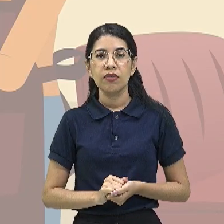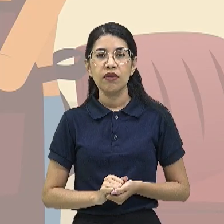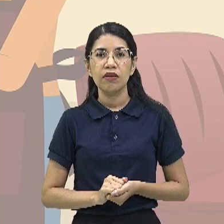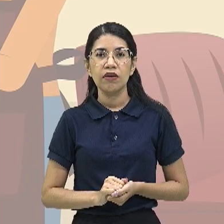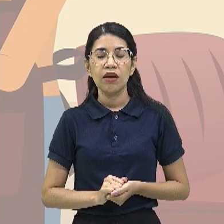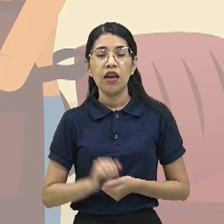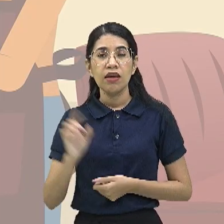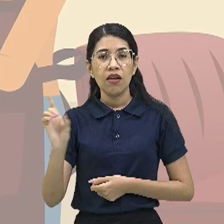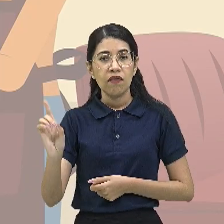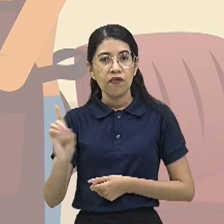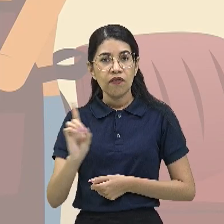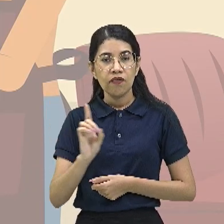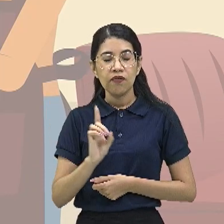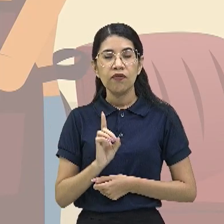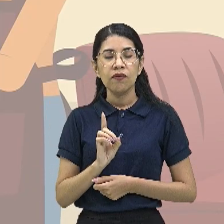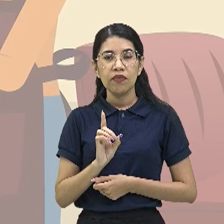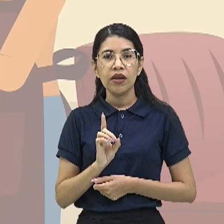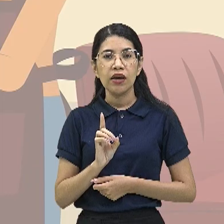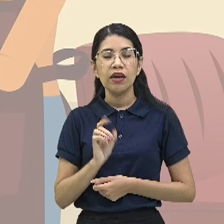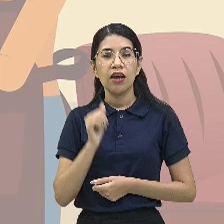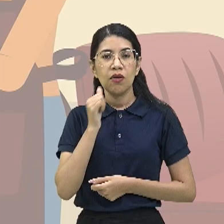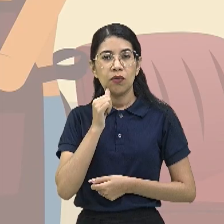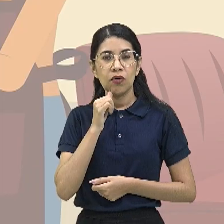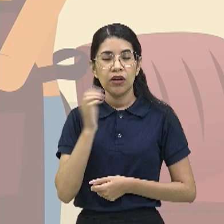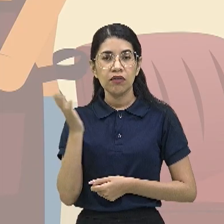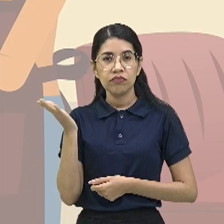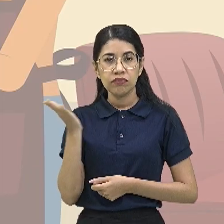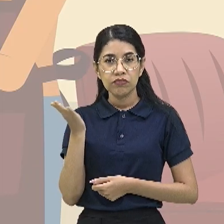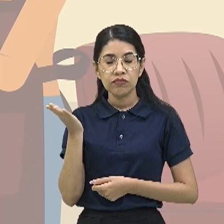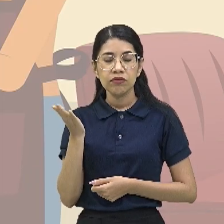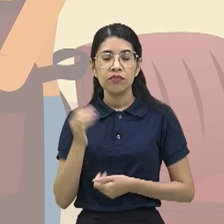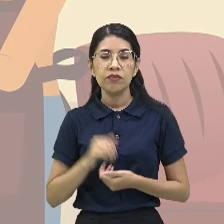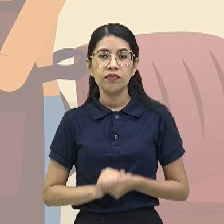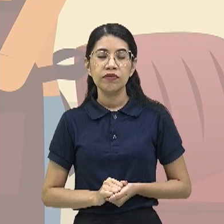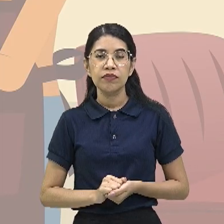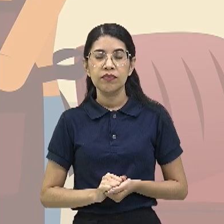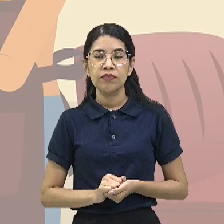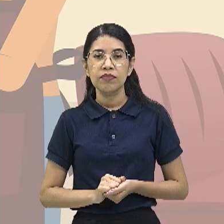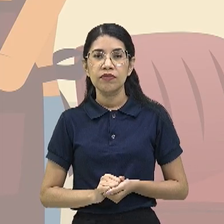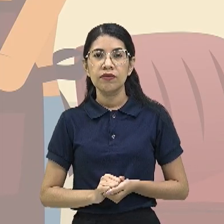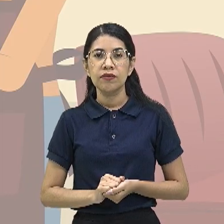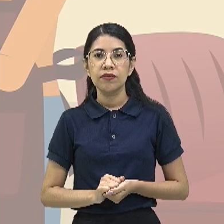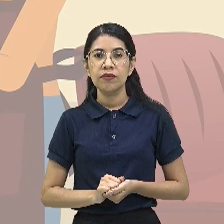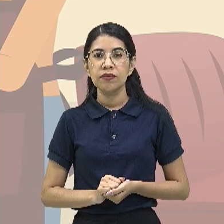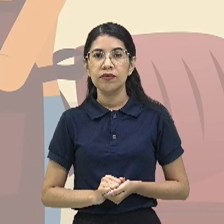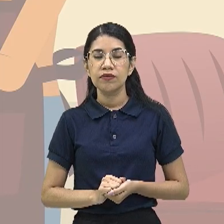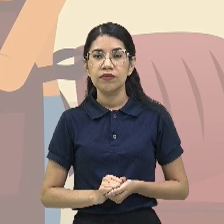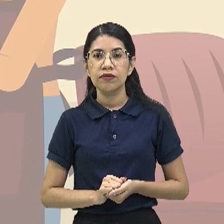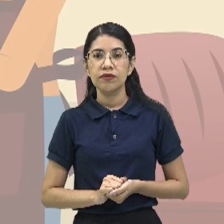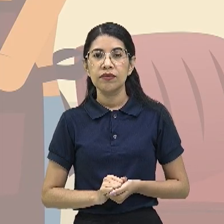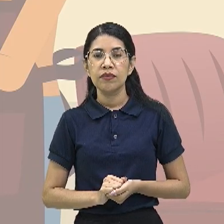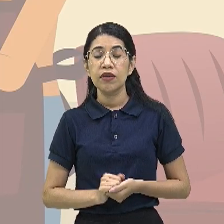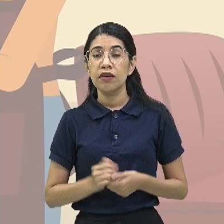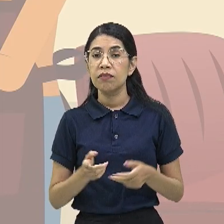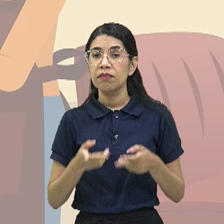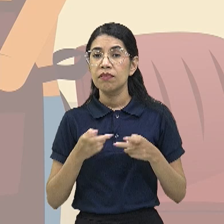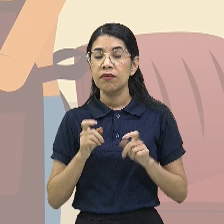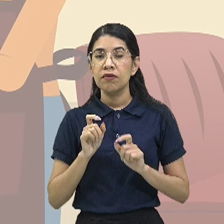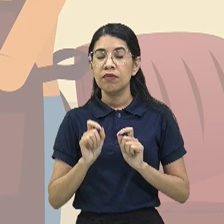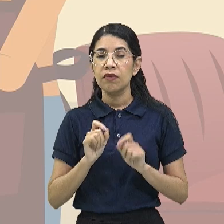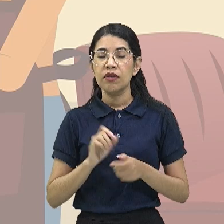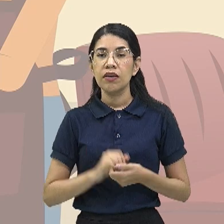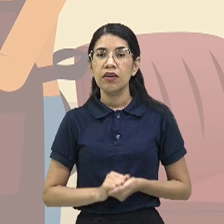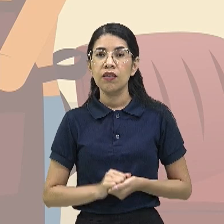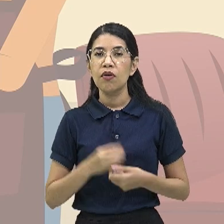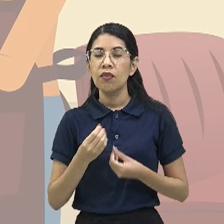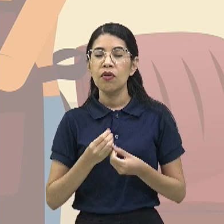aí chega a garçonete, aqui no caso, ela fala assim, good evening, ma'am. May I take your order? Observem qual é o tratamento